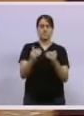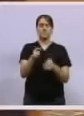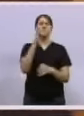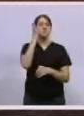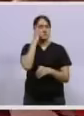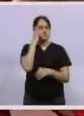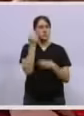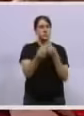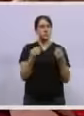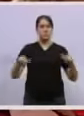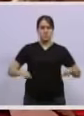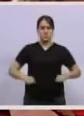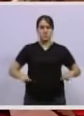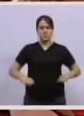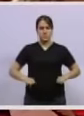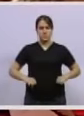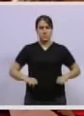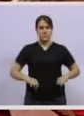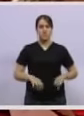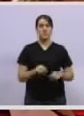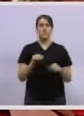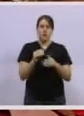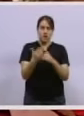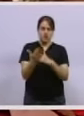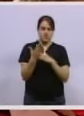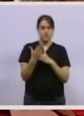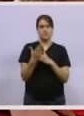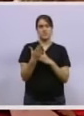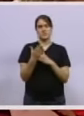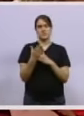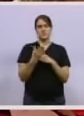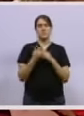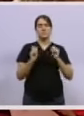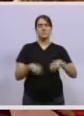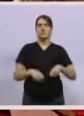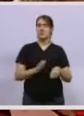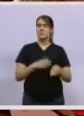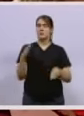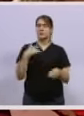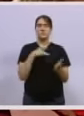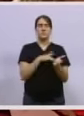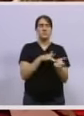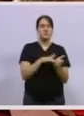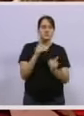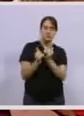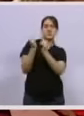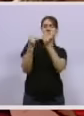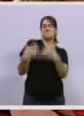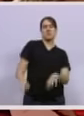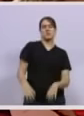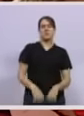sofrimento te fez bem e você não tem mais como retornar. Por isso não dá mais como você fingir hoje que você não quer mais o crescimento.